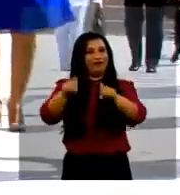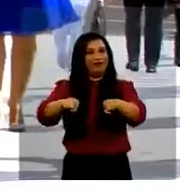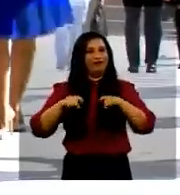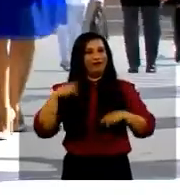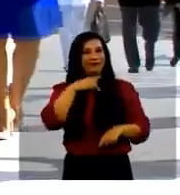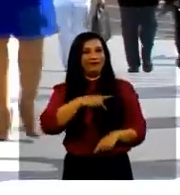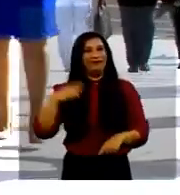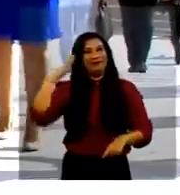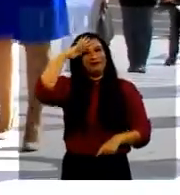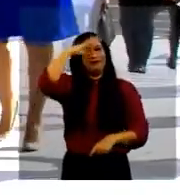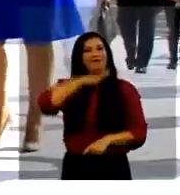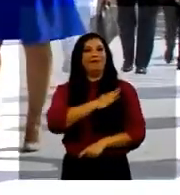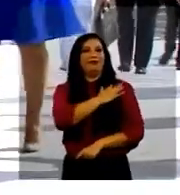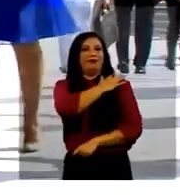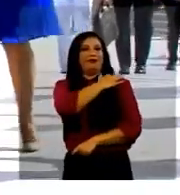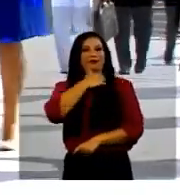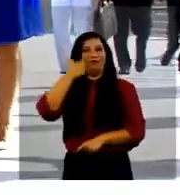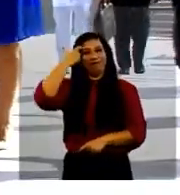Mourão.